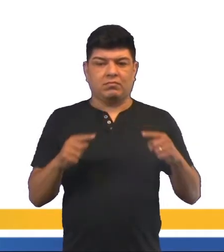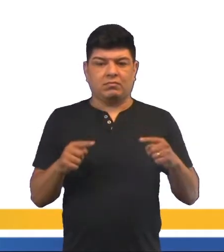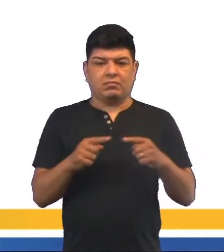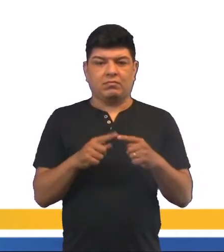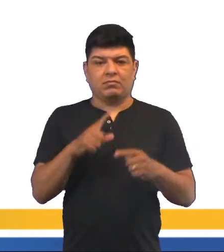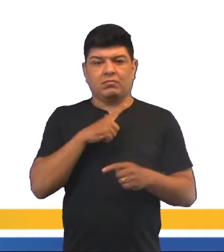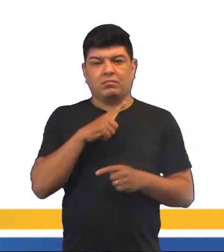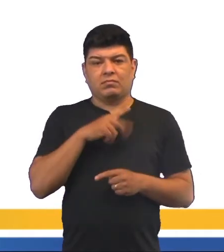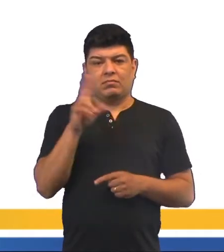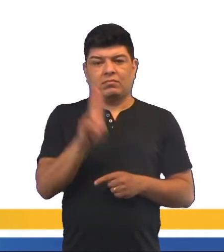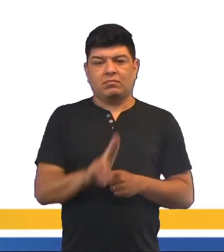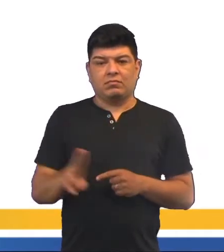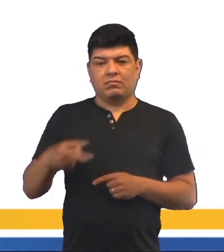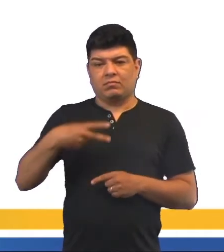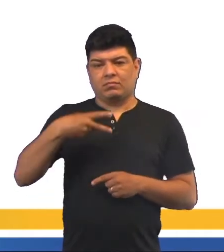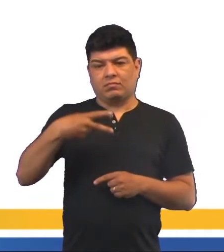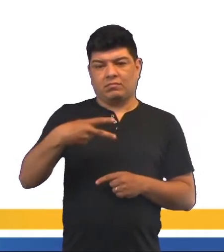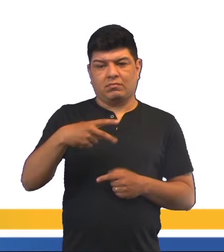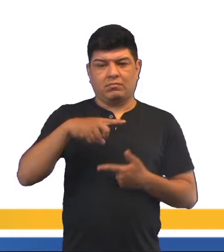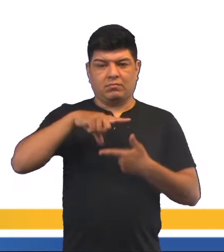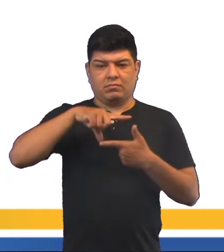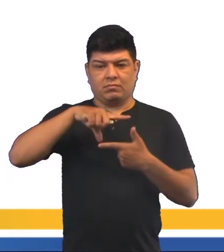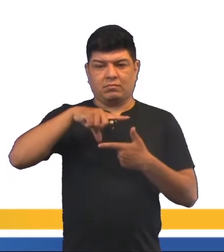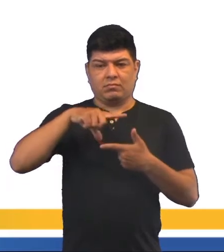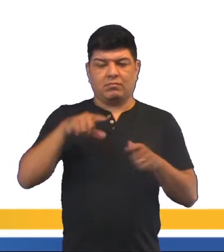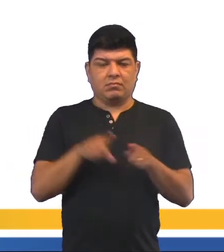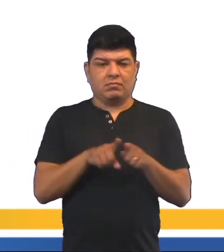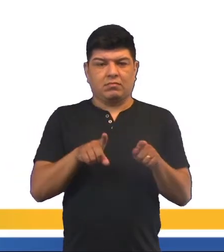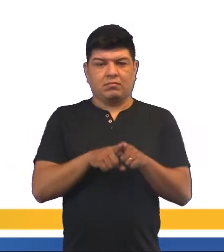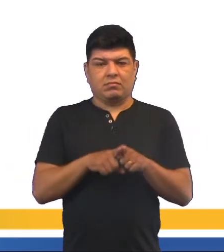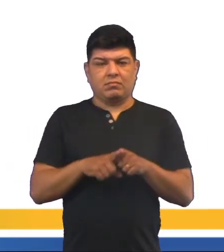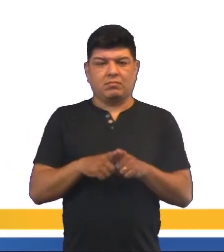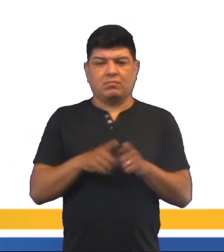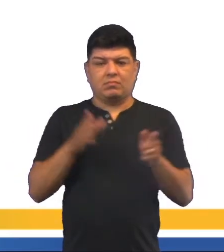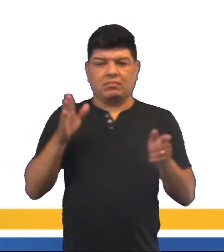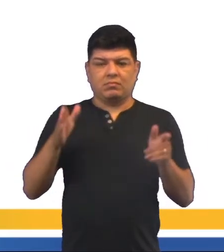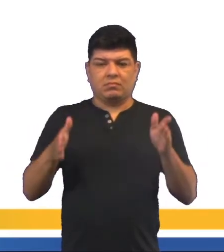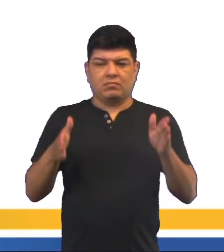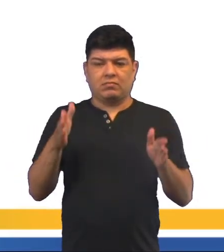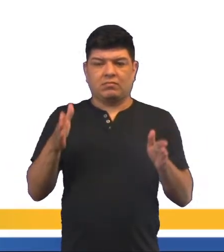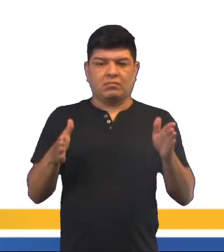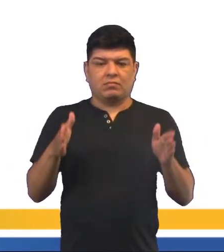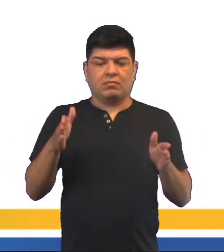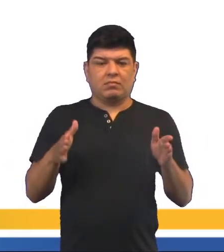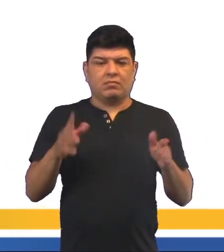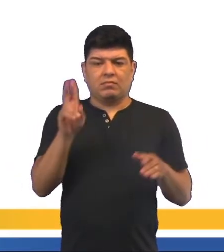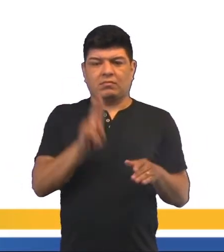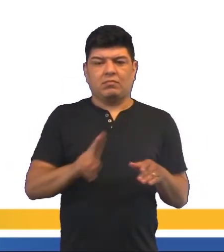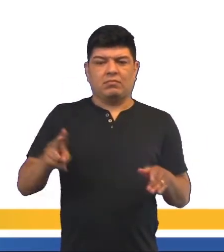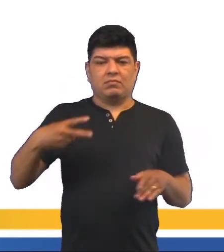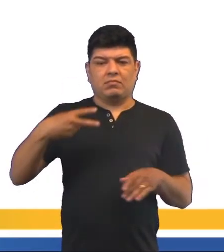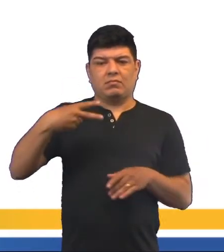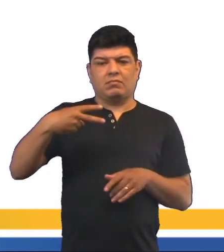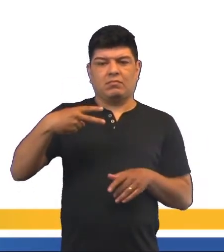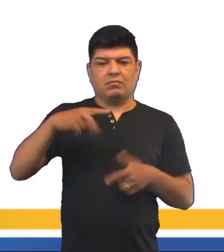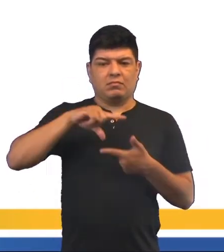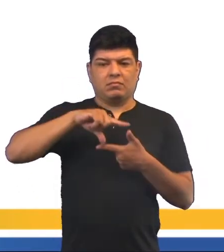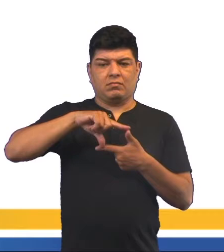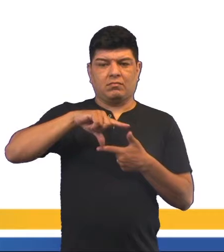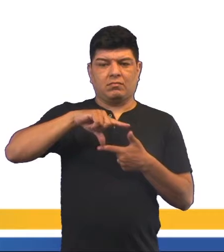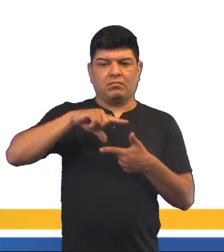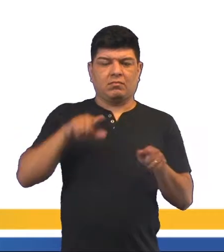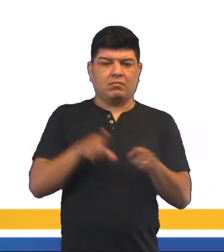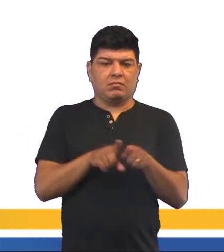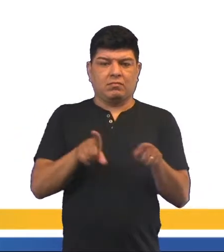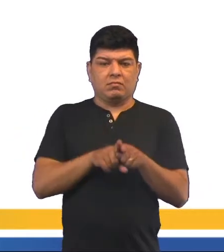temos utilizando 2 quadradinhos. E as laterais utilizando também 2 quadradinhos,